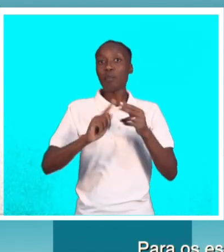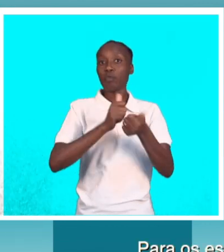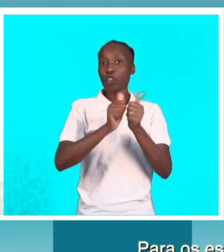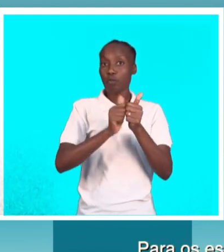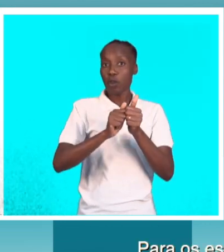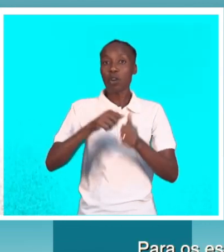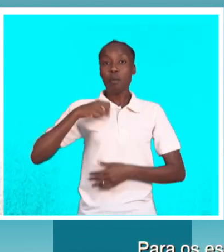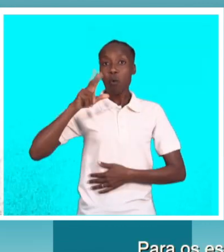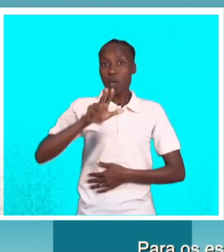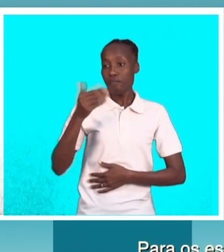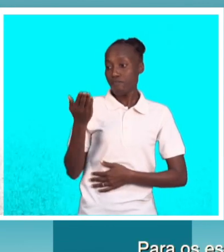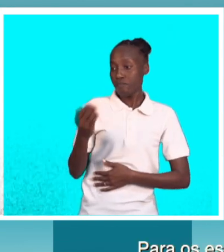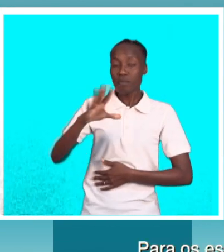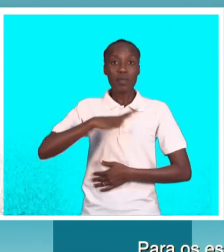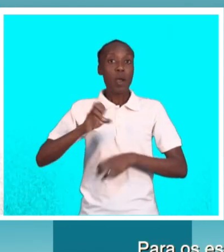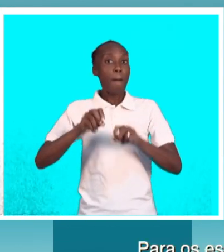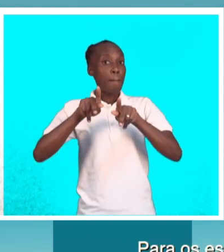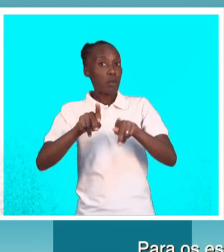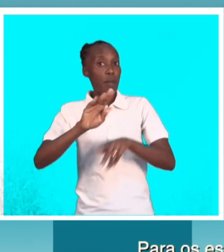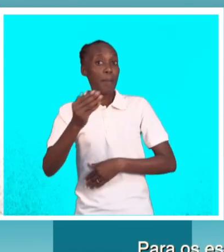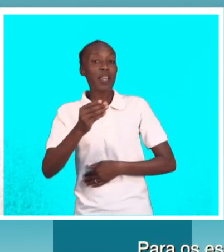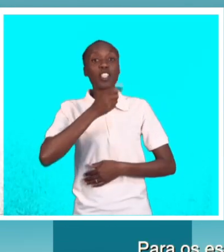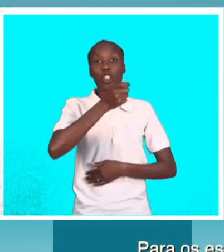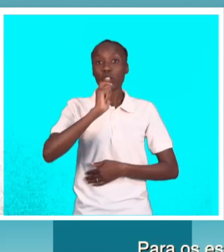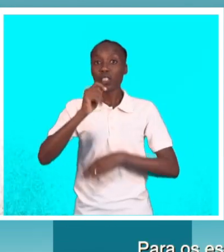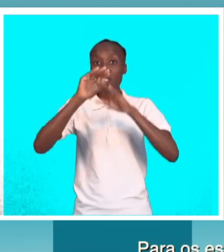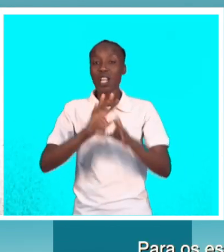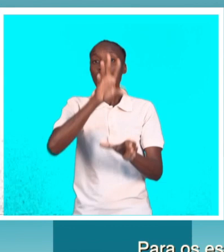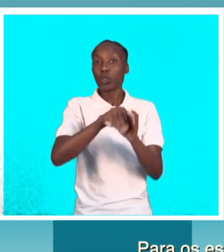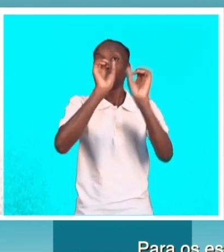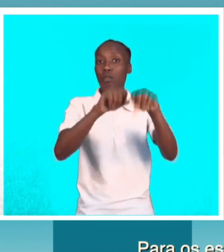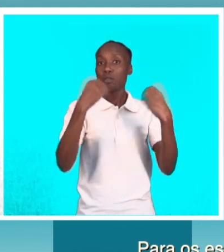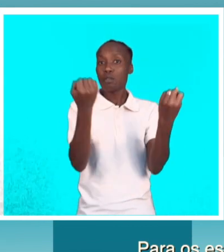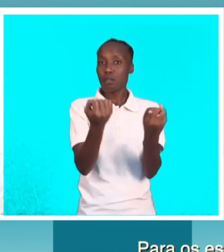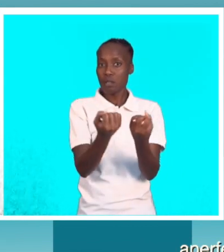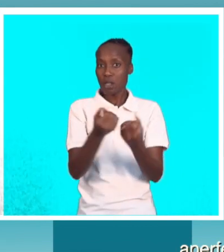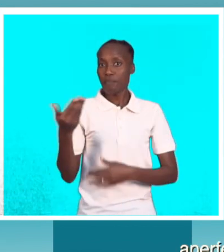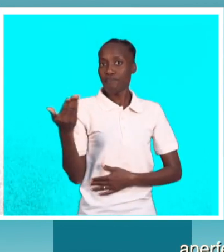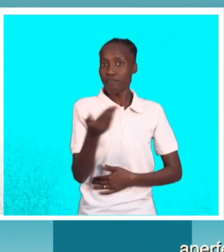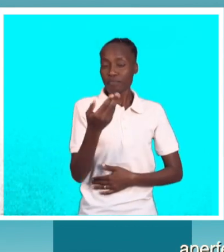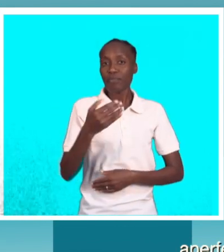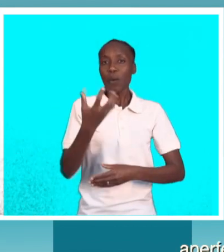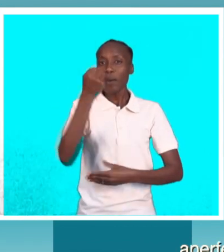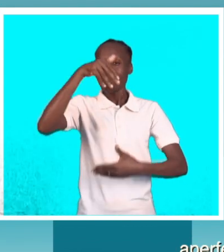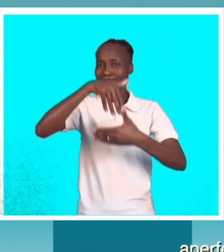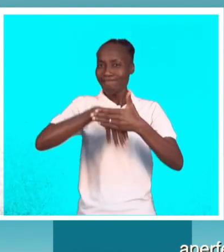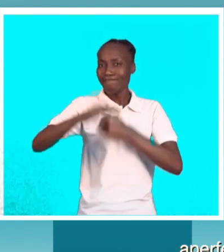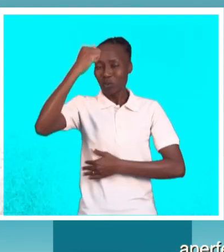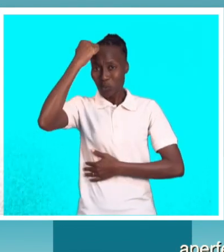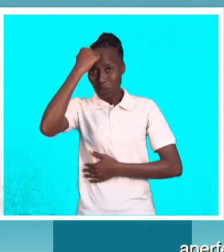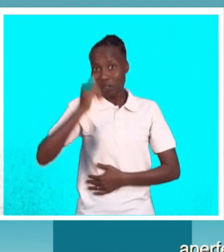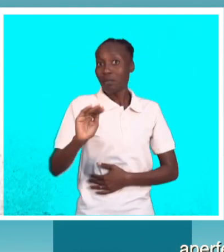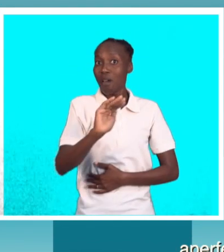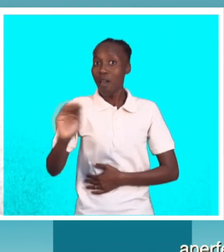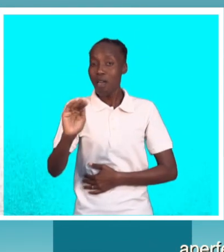Para os escribas, a MIDE é uma oportunidade para os jornalistas associados a previssoarem seus conhecimentos